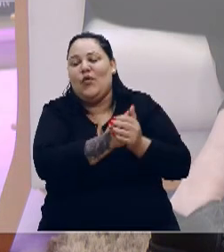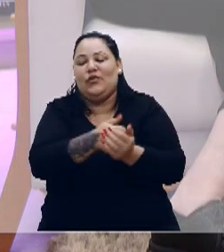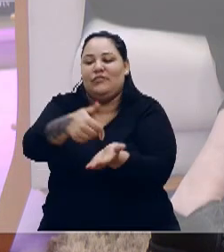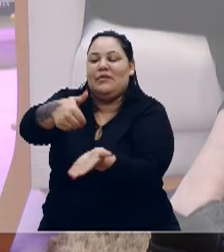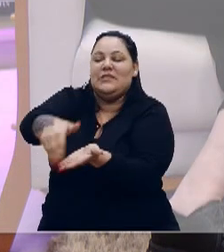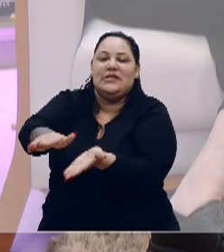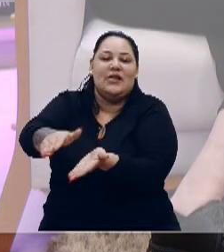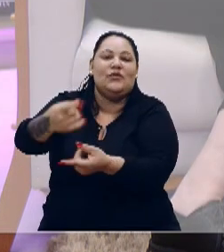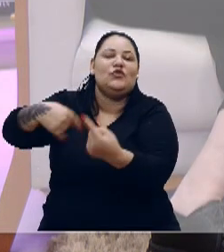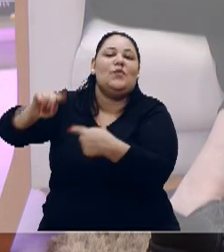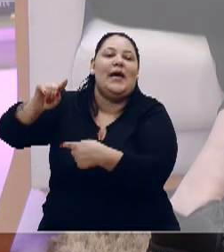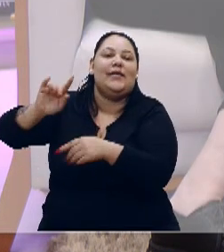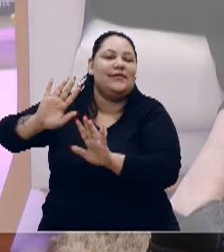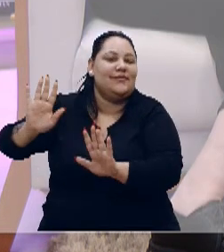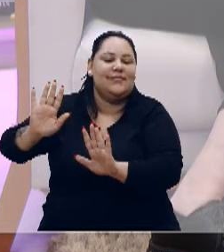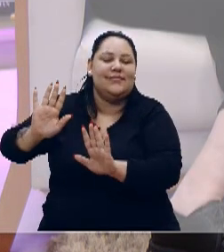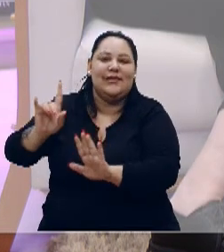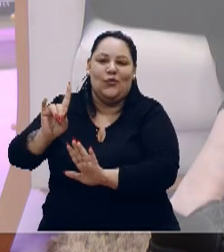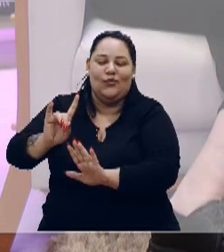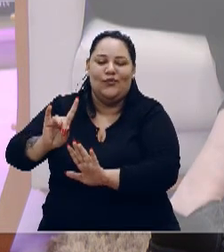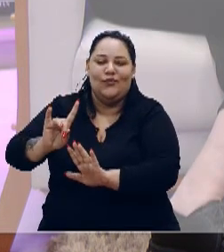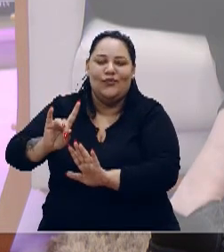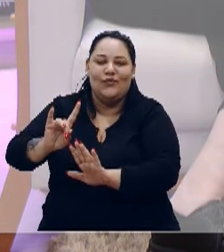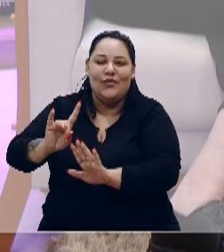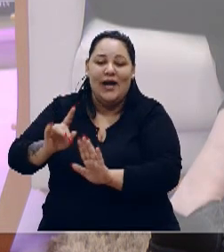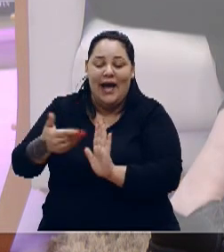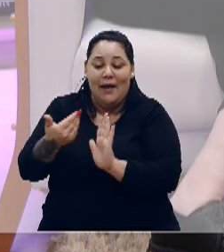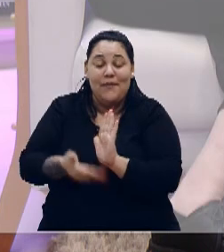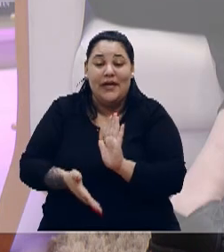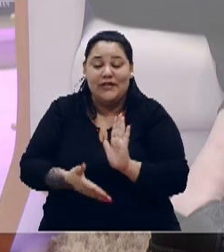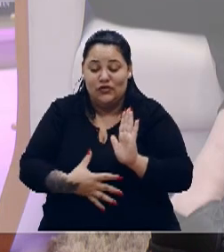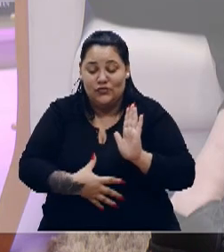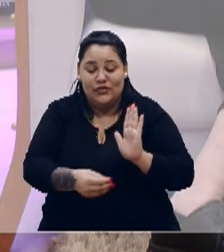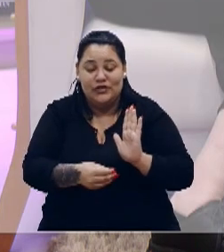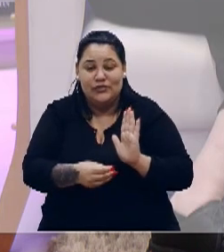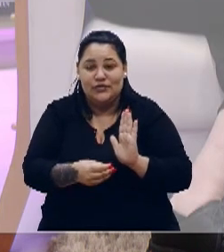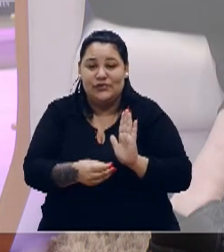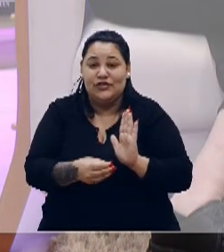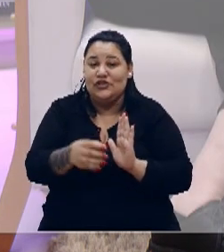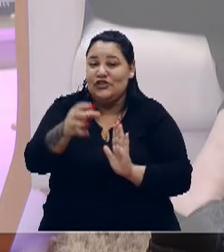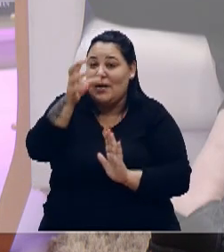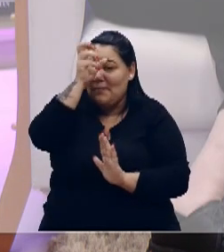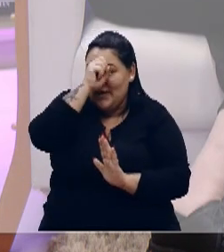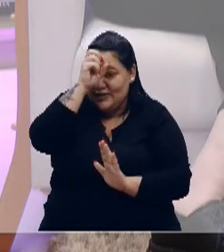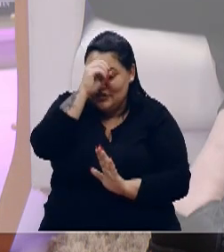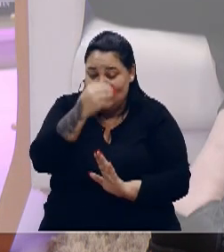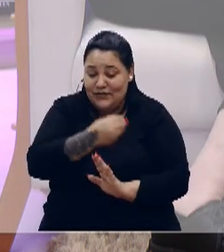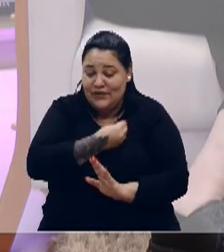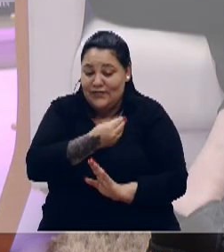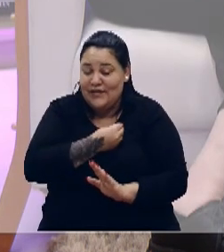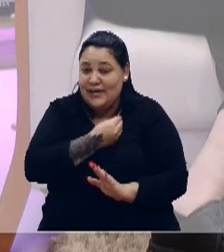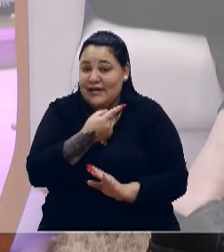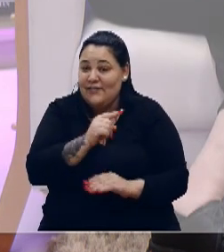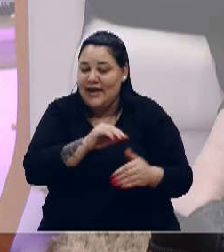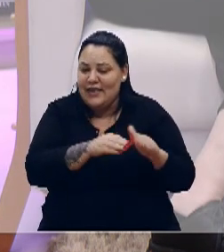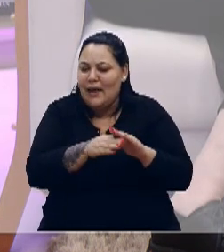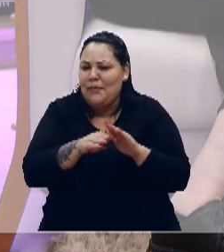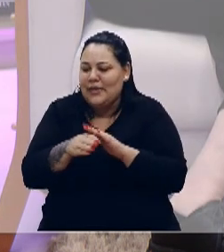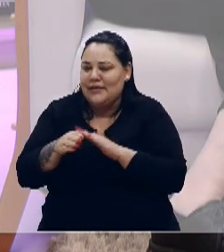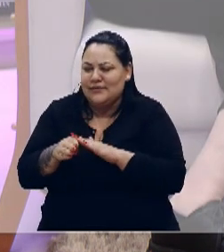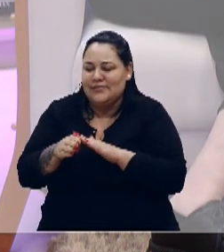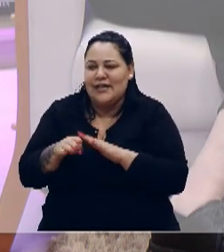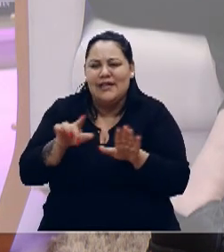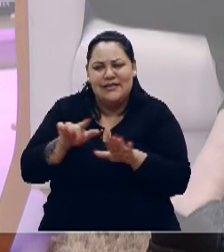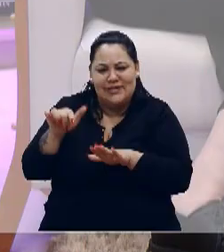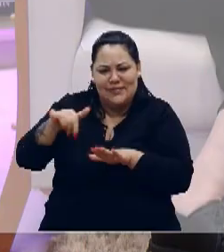gente aprende a conviver e vai acomodando. E eu ouvi uma entrevista da Lesha essa semana que ela falou sobre o